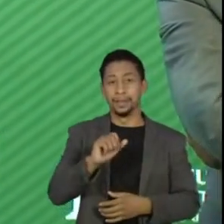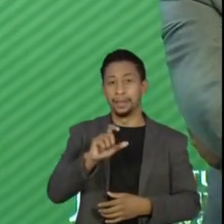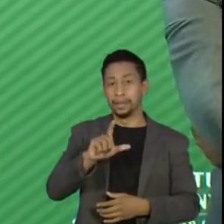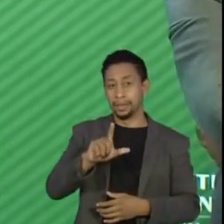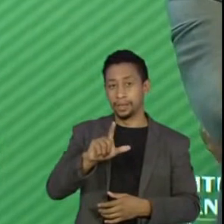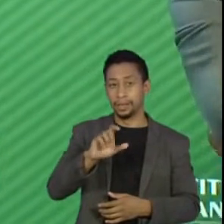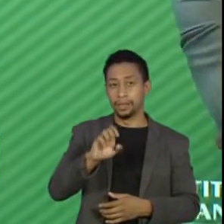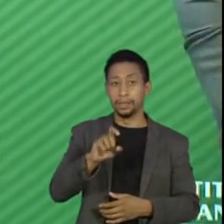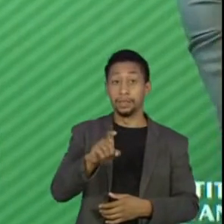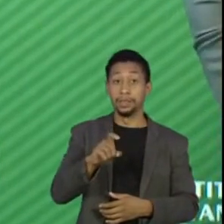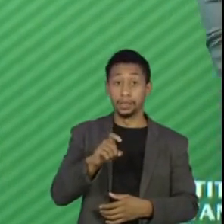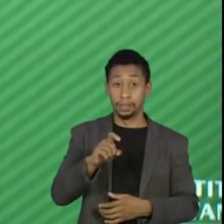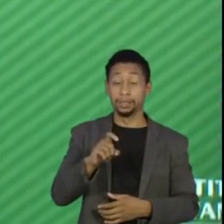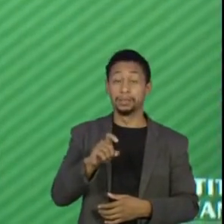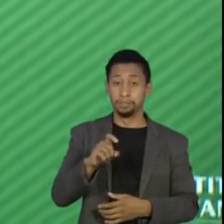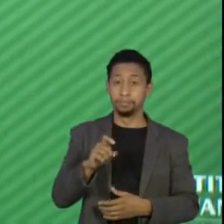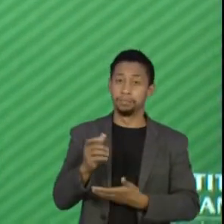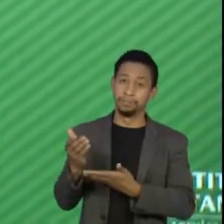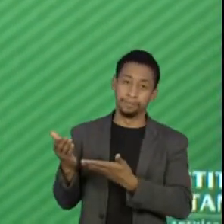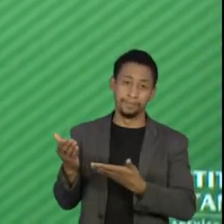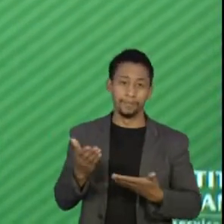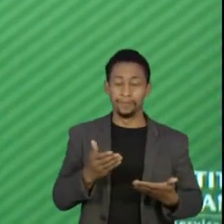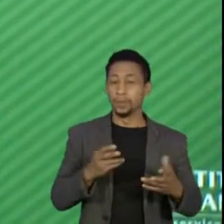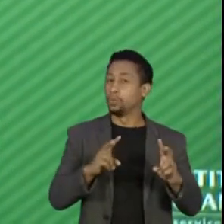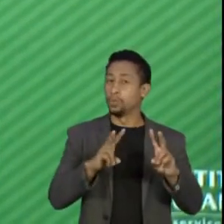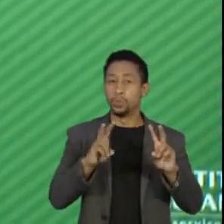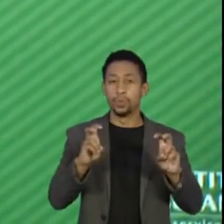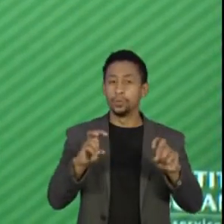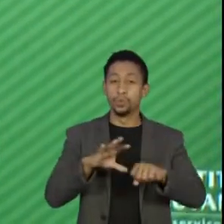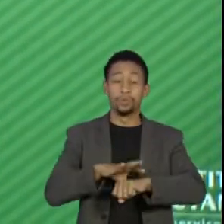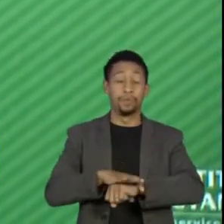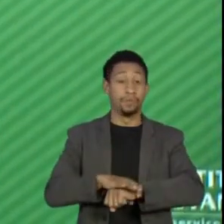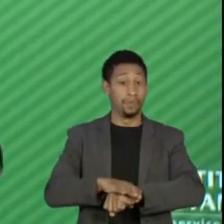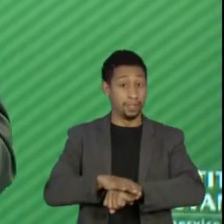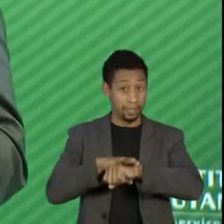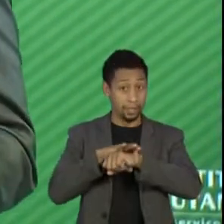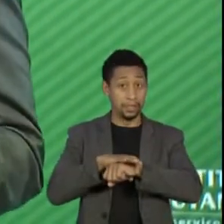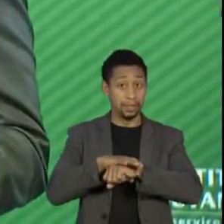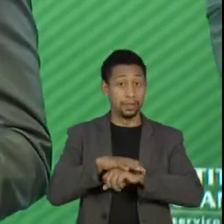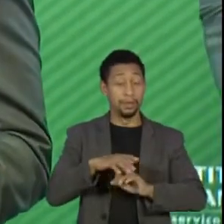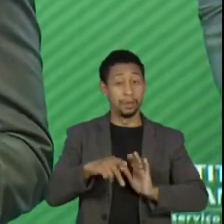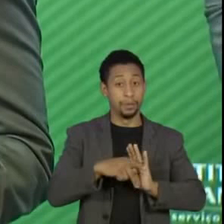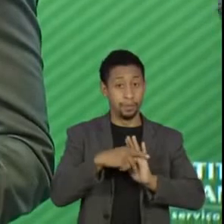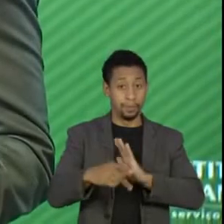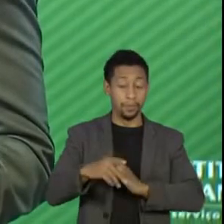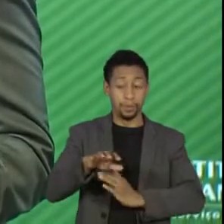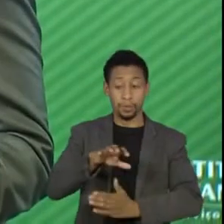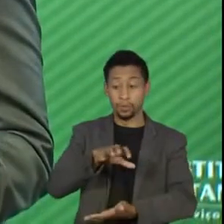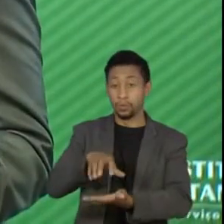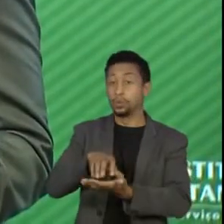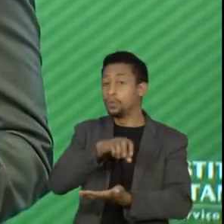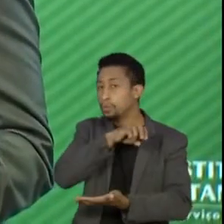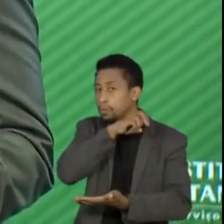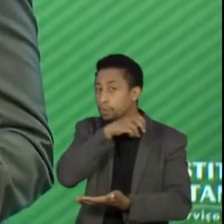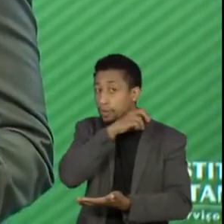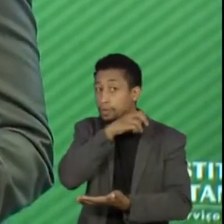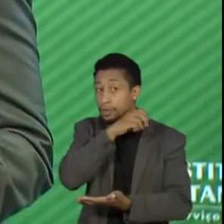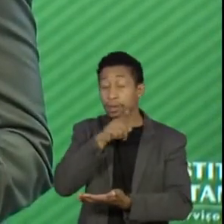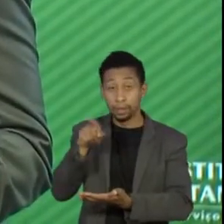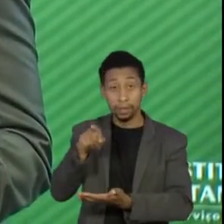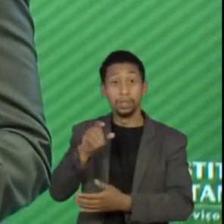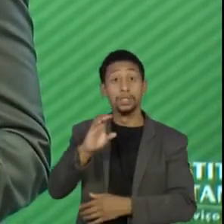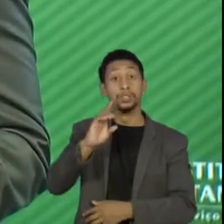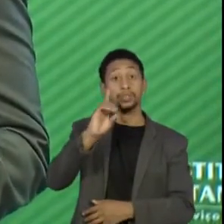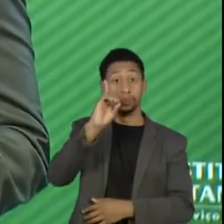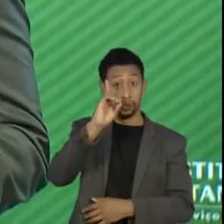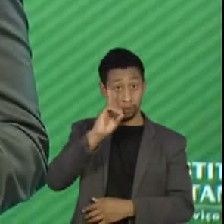sobre segurança da vacina do Butantan. Alex Precioso, que, como disse, é diretor do Centro